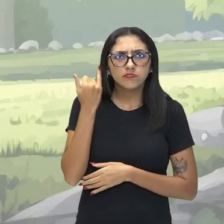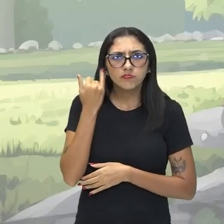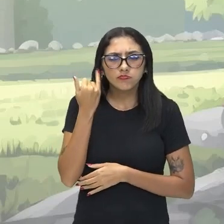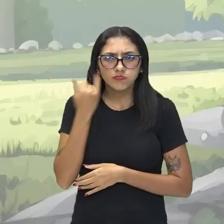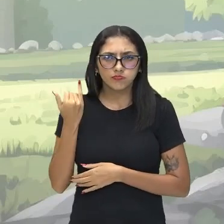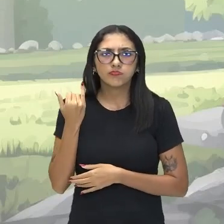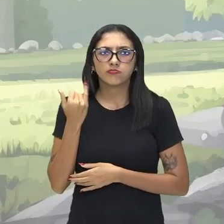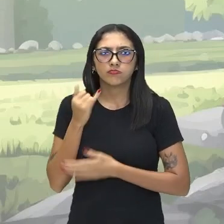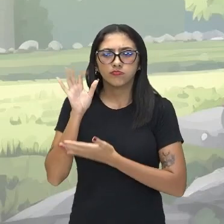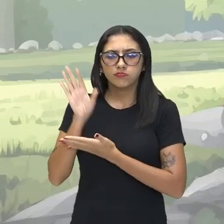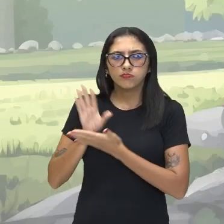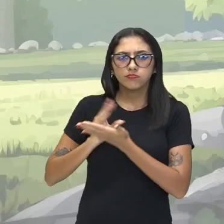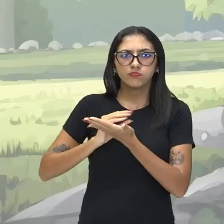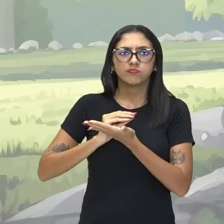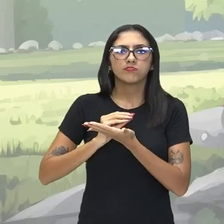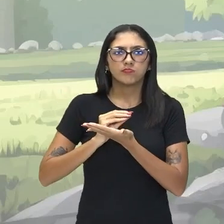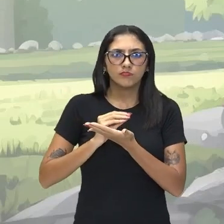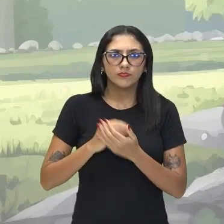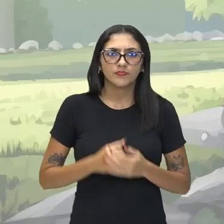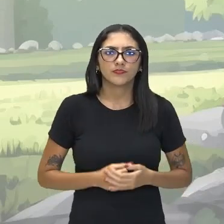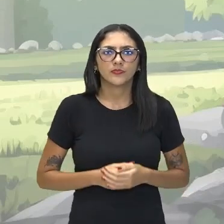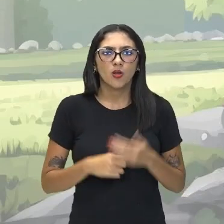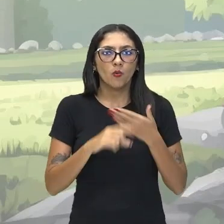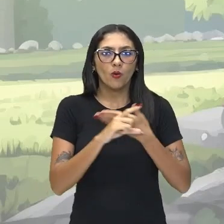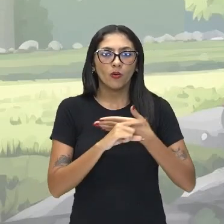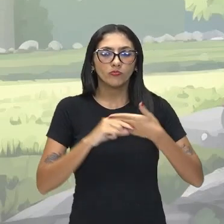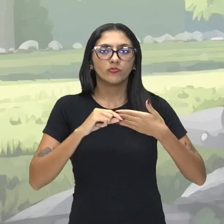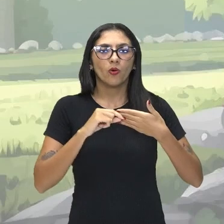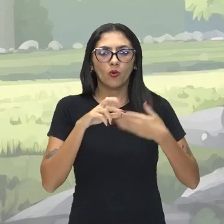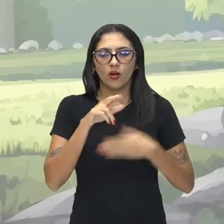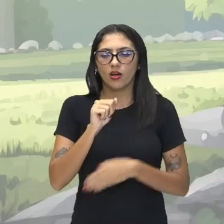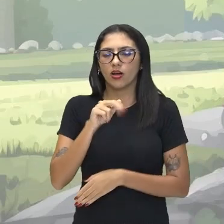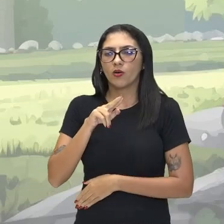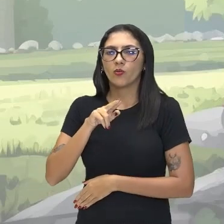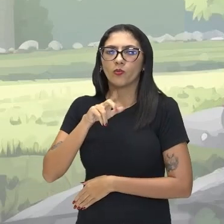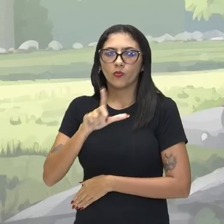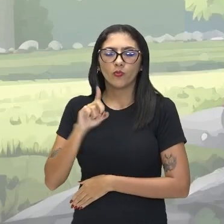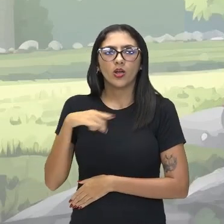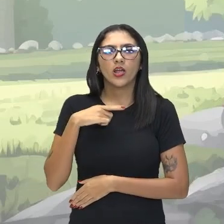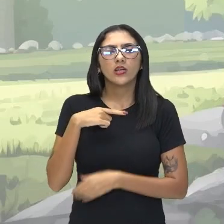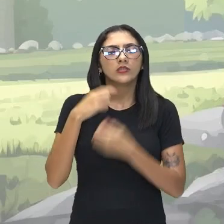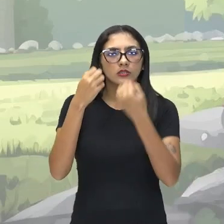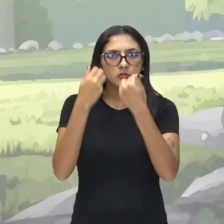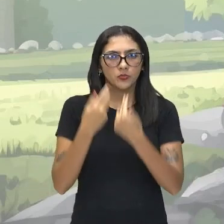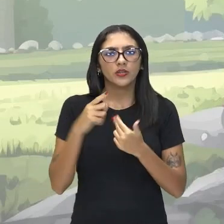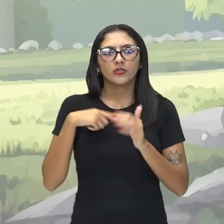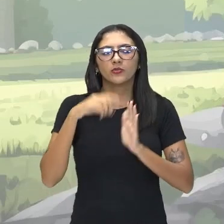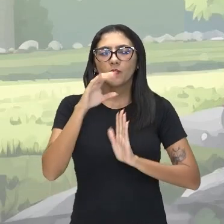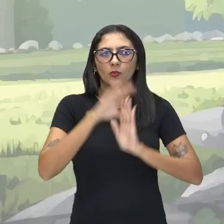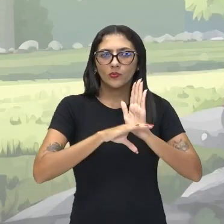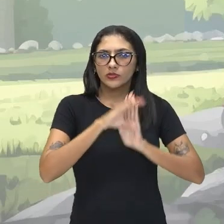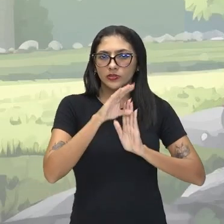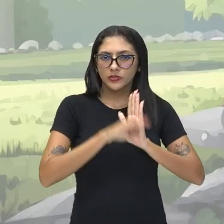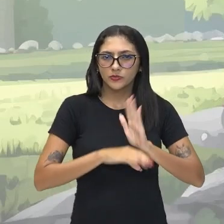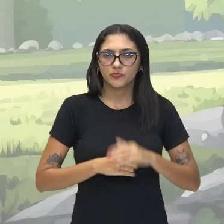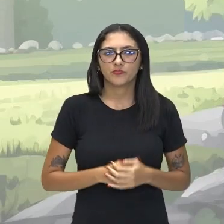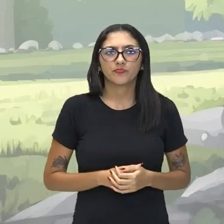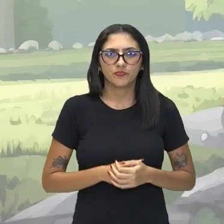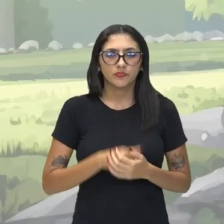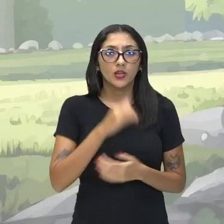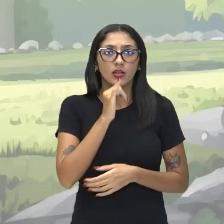inventa-se. Confirma aí o nosso autor, Raul Castedino, tá? Então, um relato eu